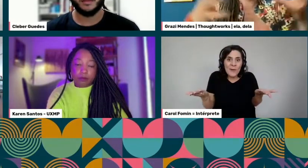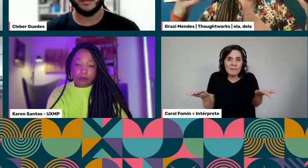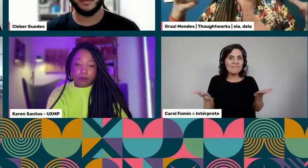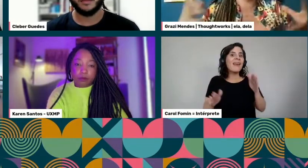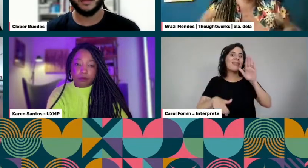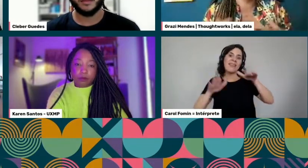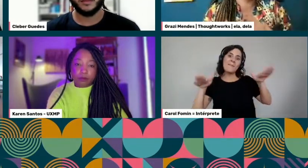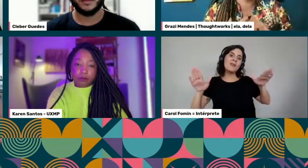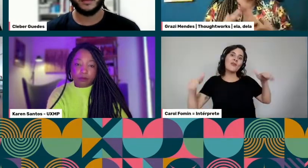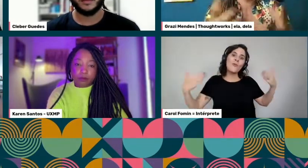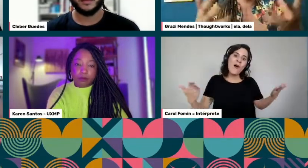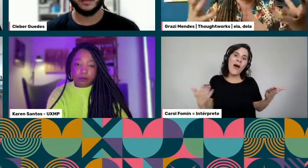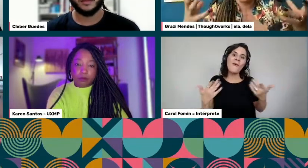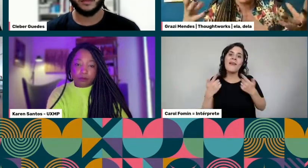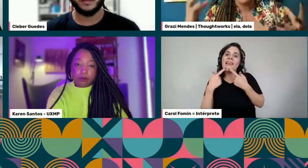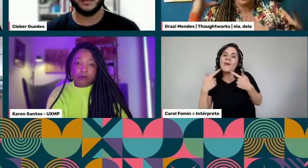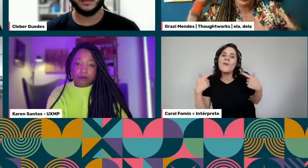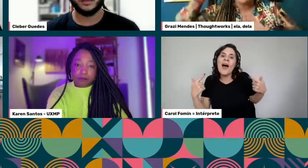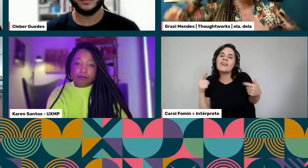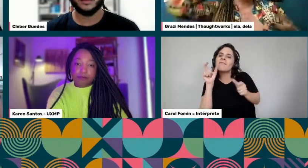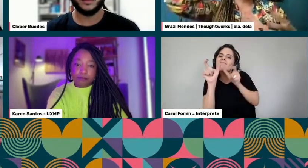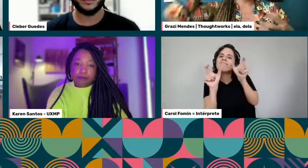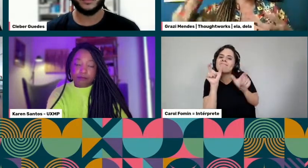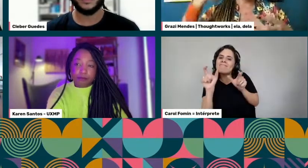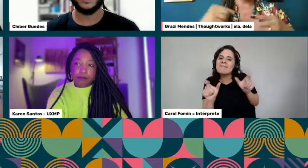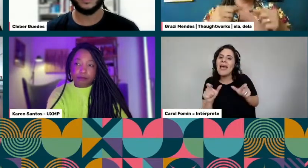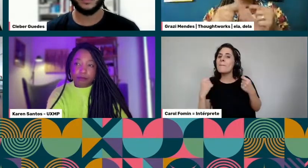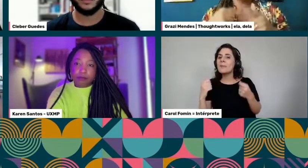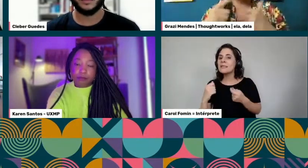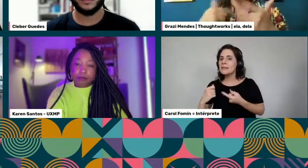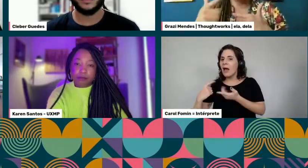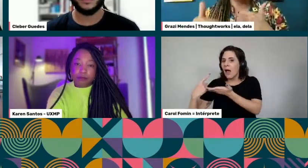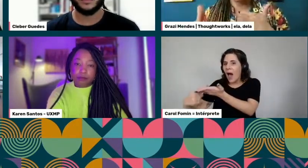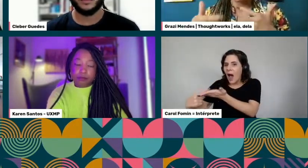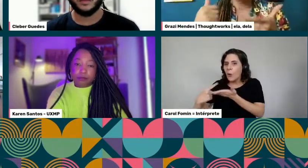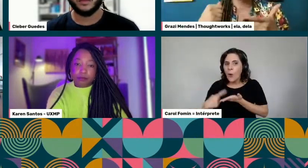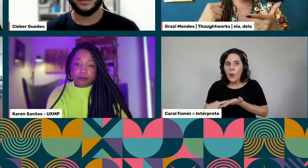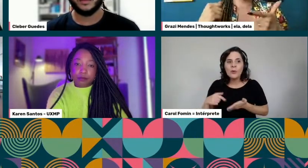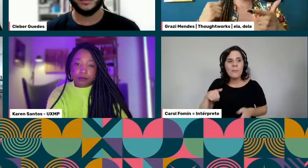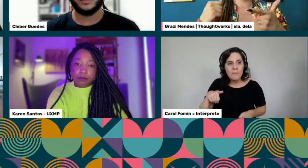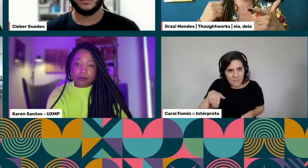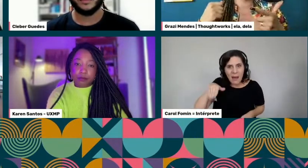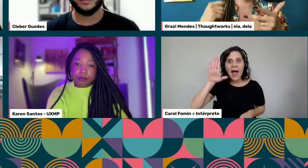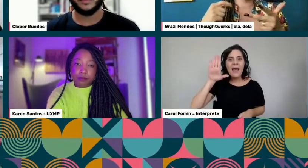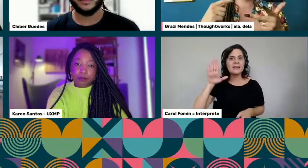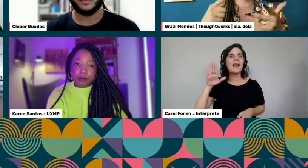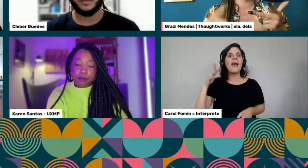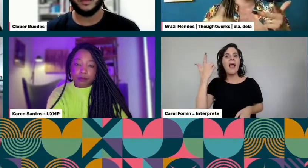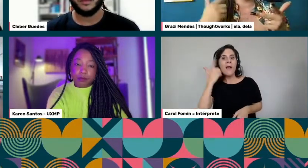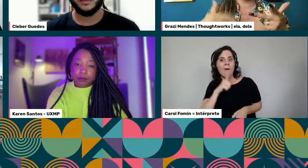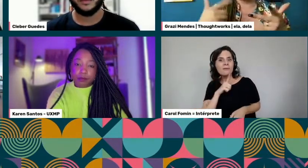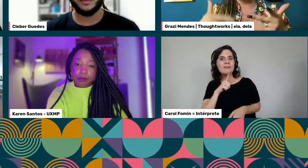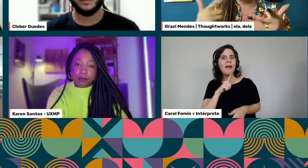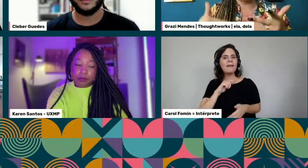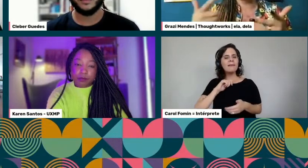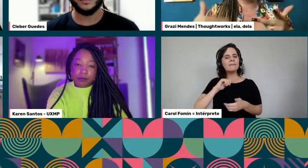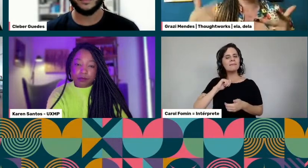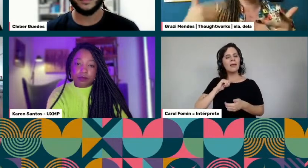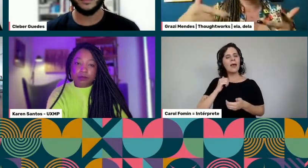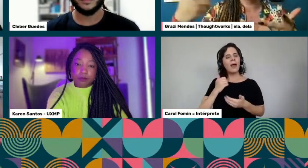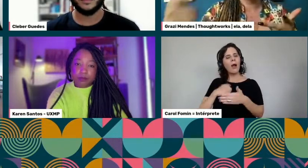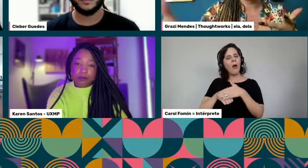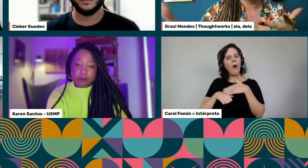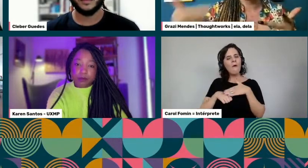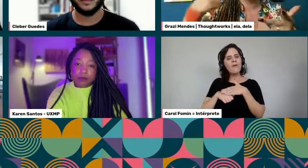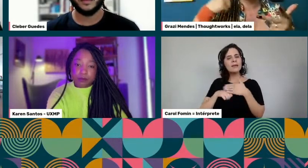determinados grupos, a gente vai ter que fazer mais acordos, e com isso a gente está melhorando a qualidade das nossas conversas, a gente está melhorando a